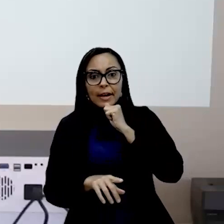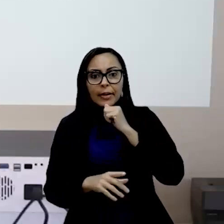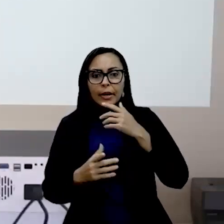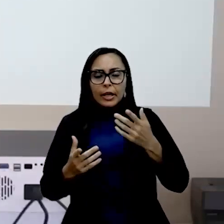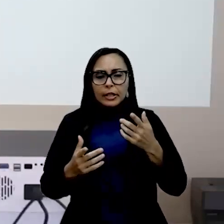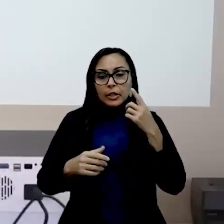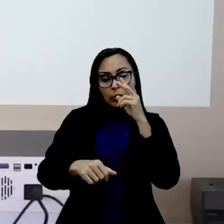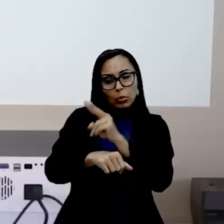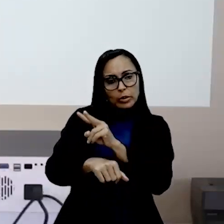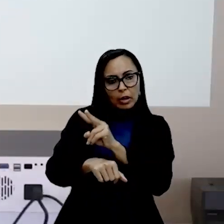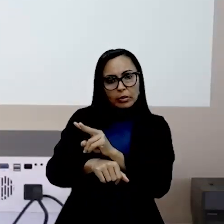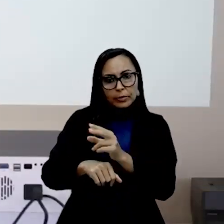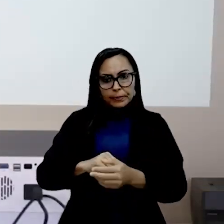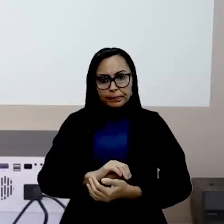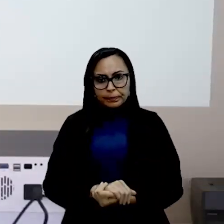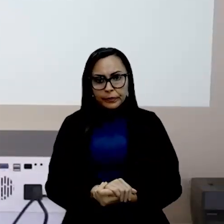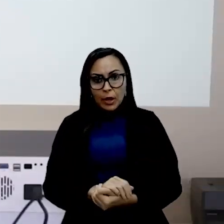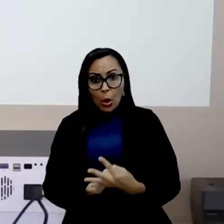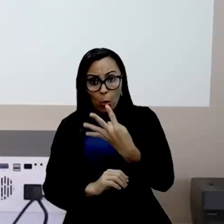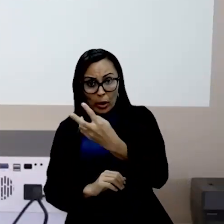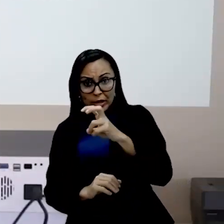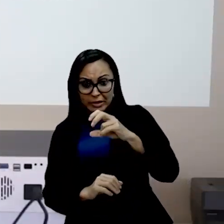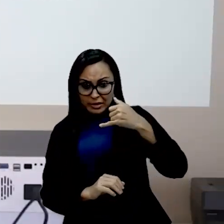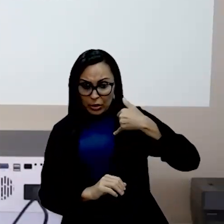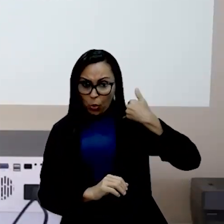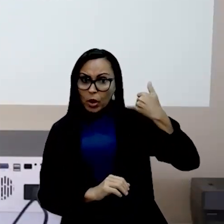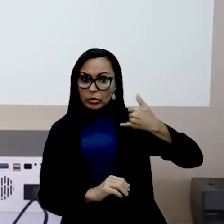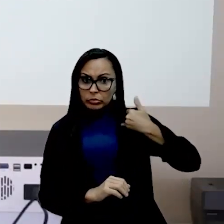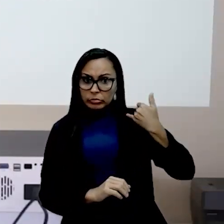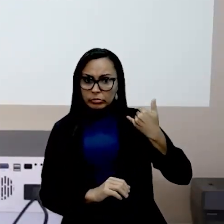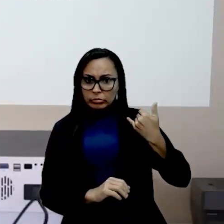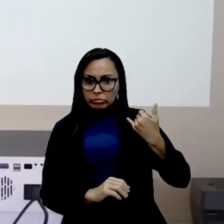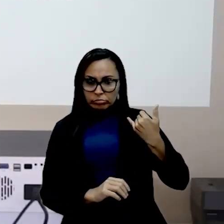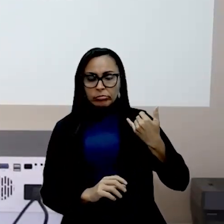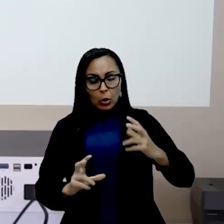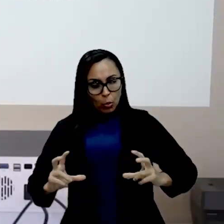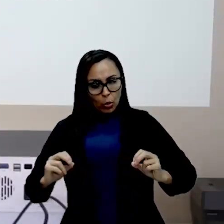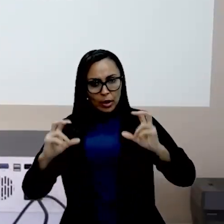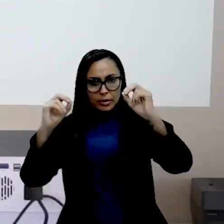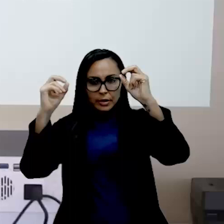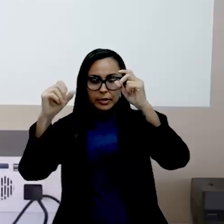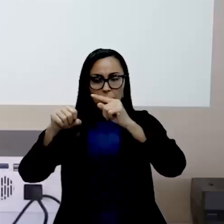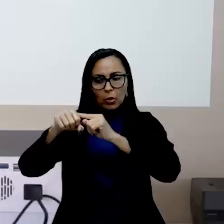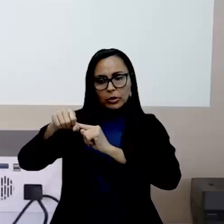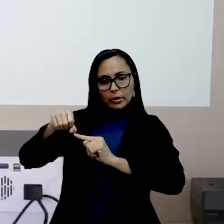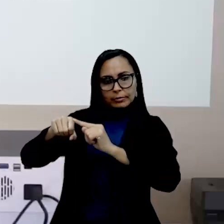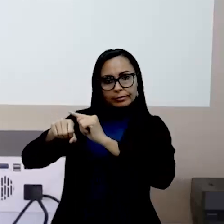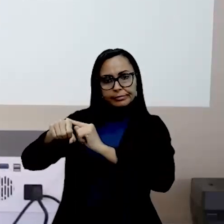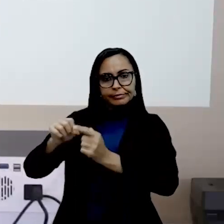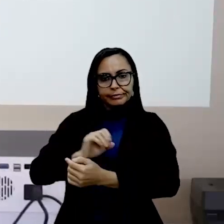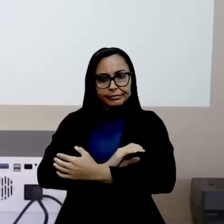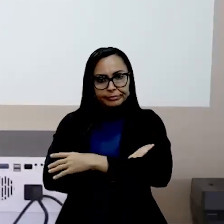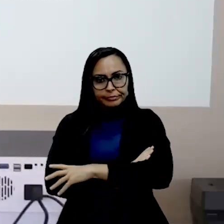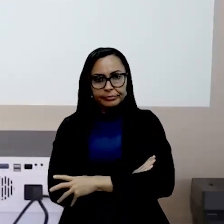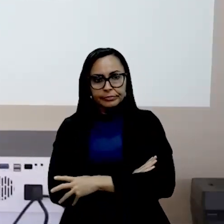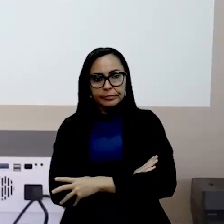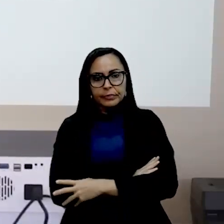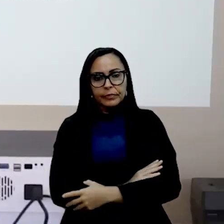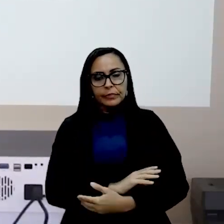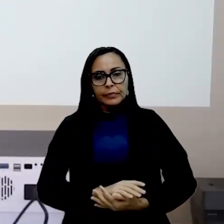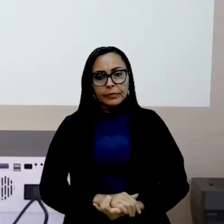jovem. 45 anos com tumor de próstata. Então, sim. História familiar, tá